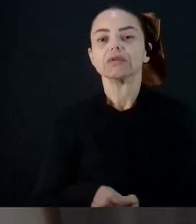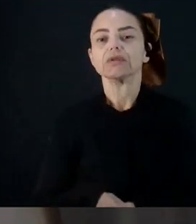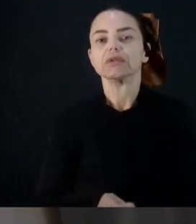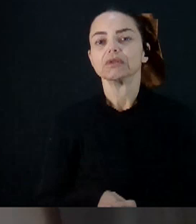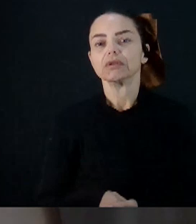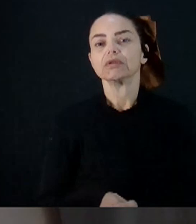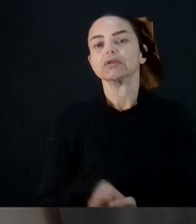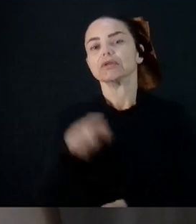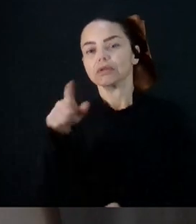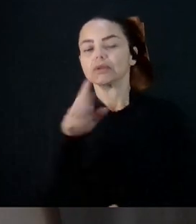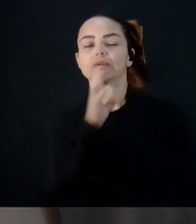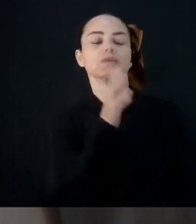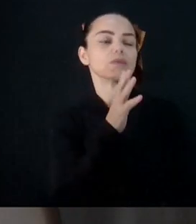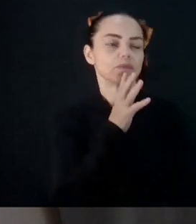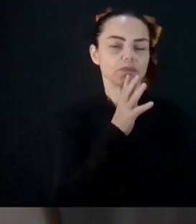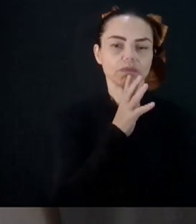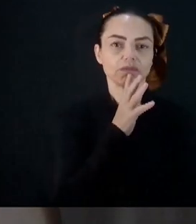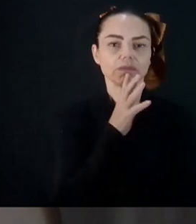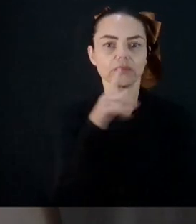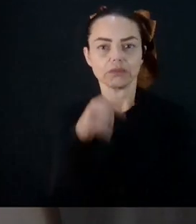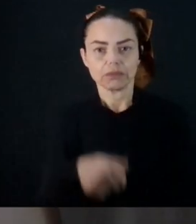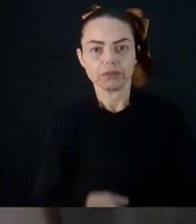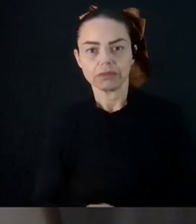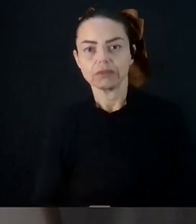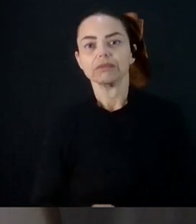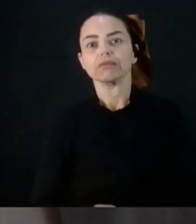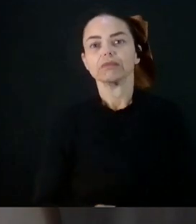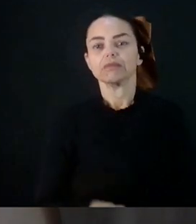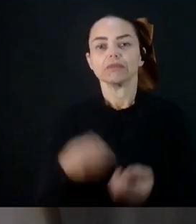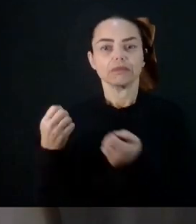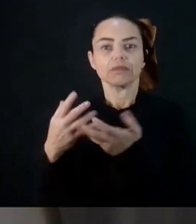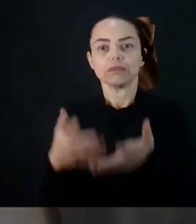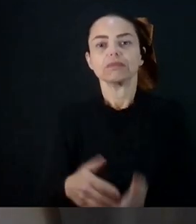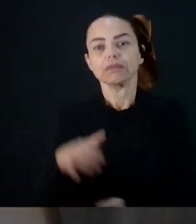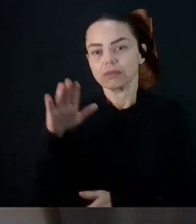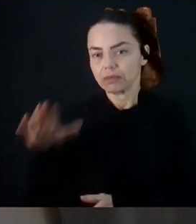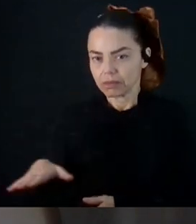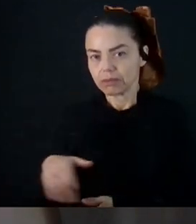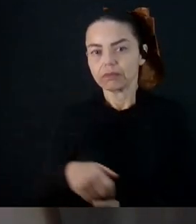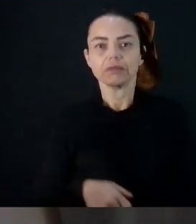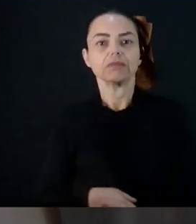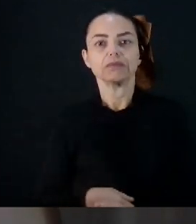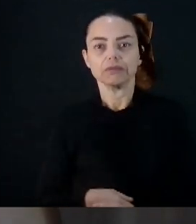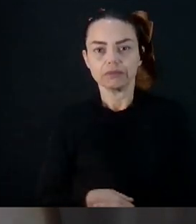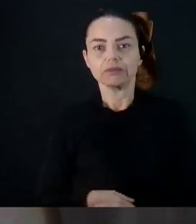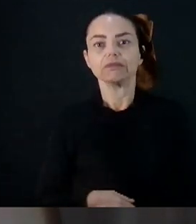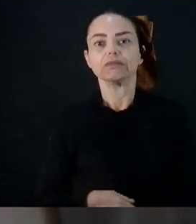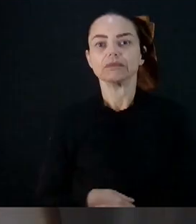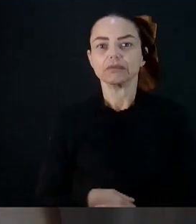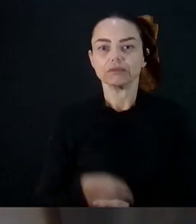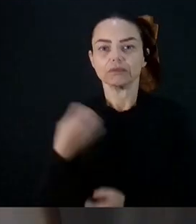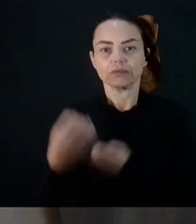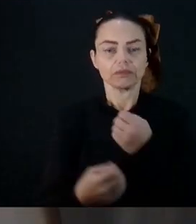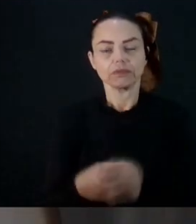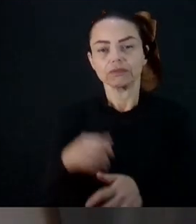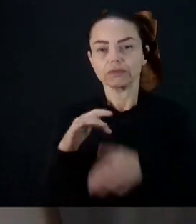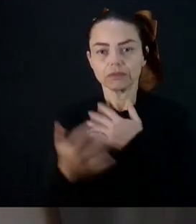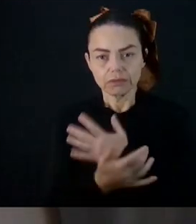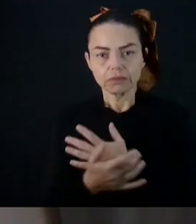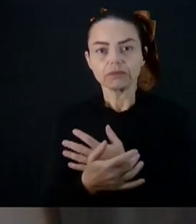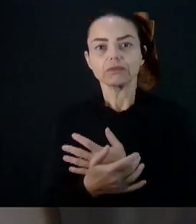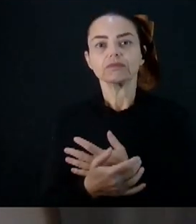mais conhecimento você dá para essa criança, no sentido de como que as redes sociais